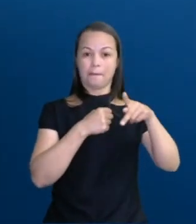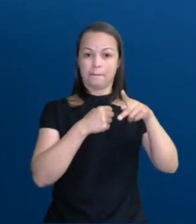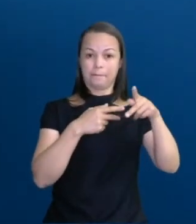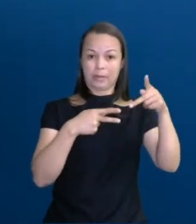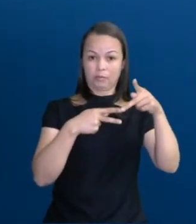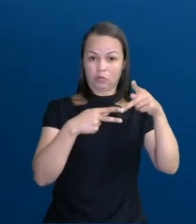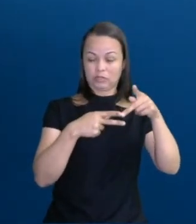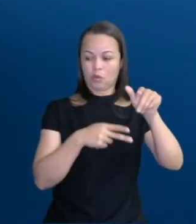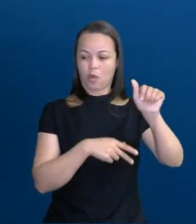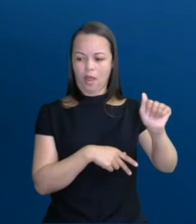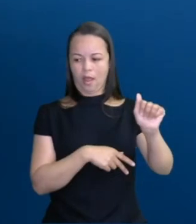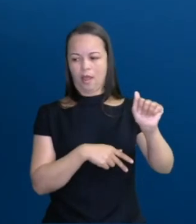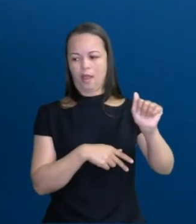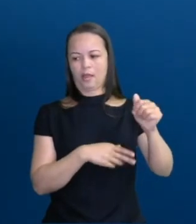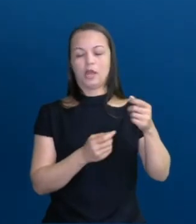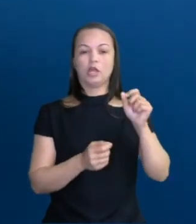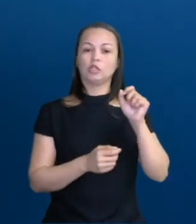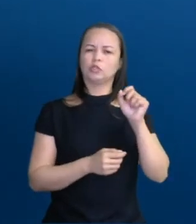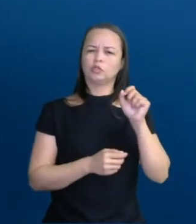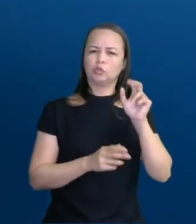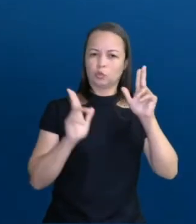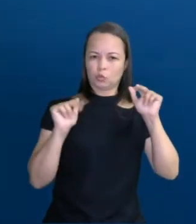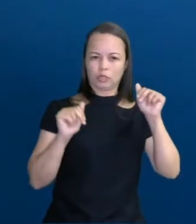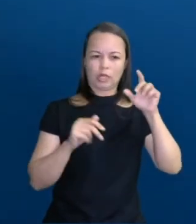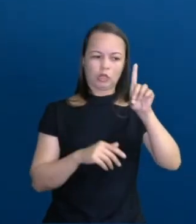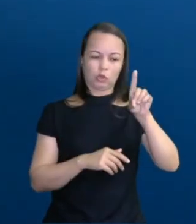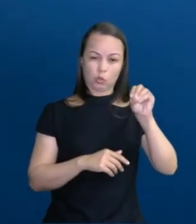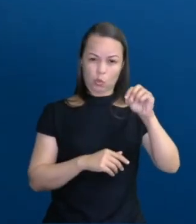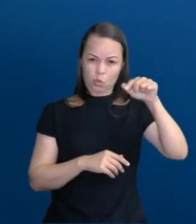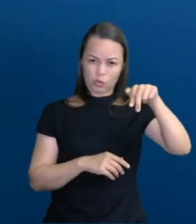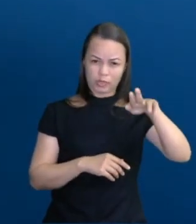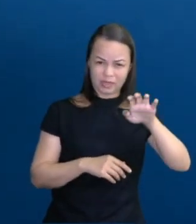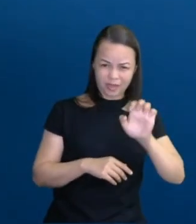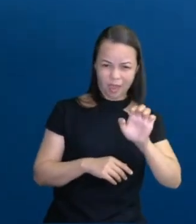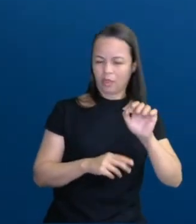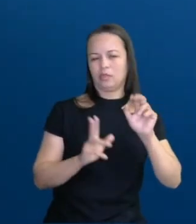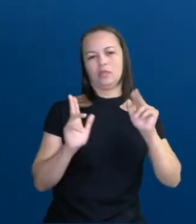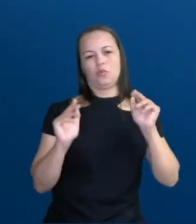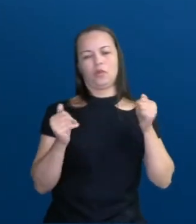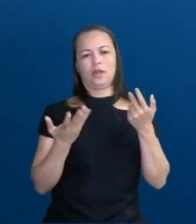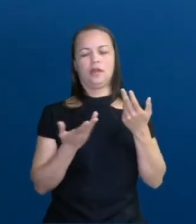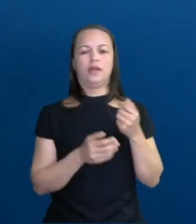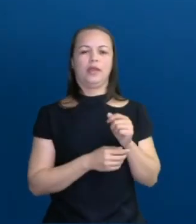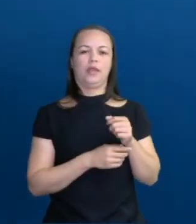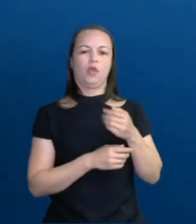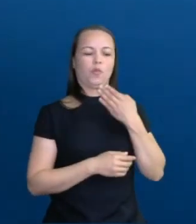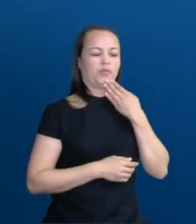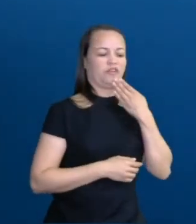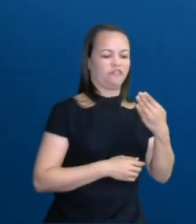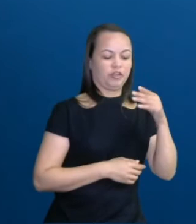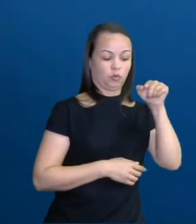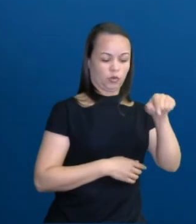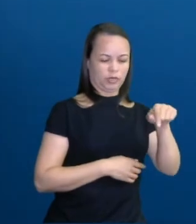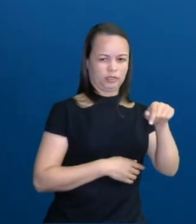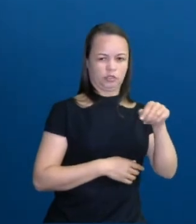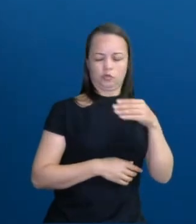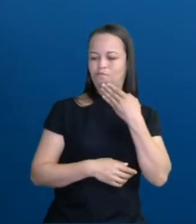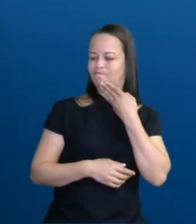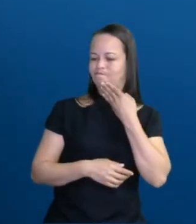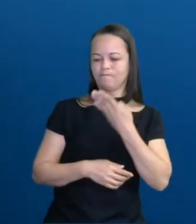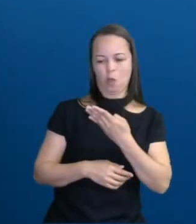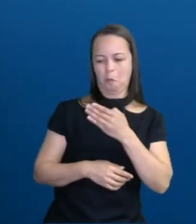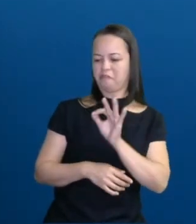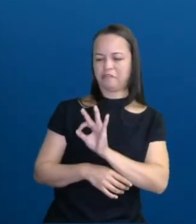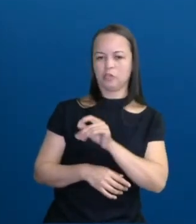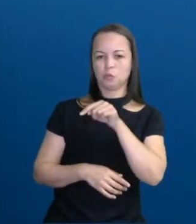preposição a nunca do que Ou seja eu prefiro isso a isso então a